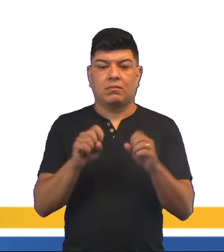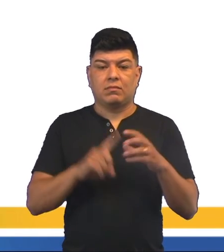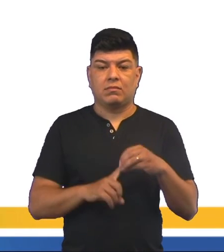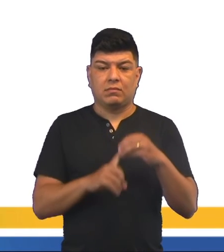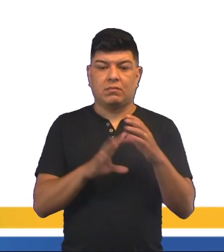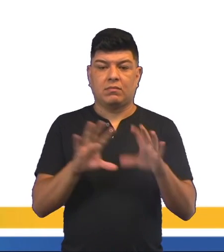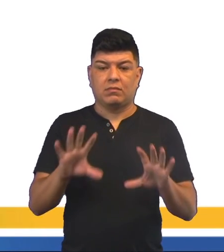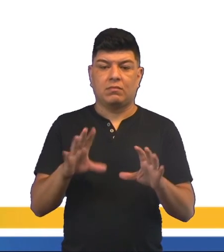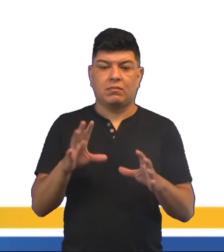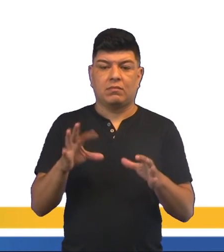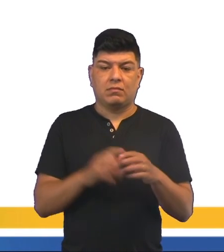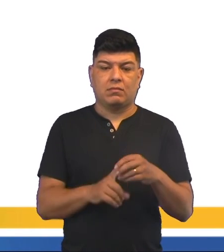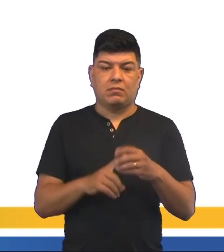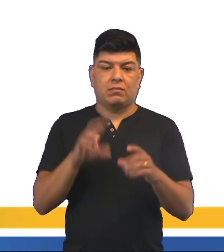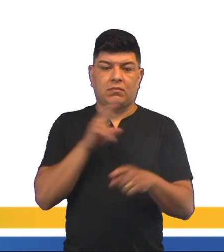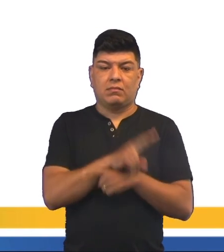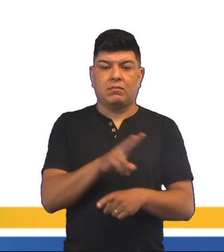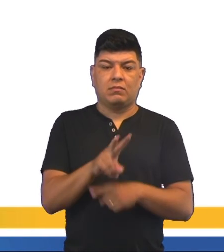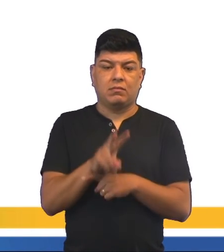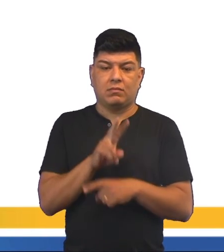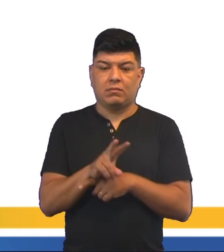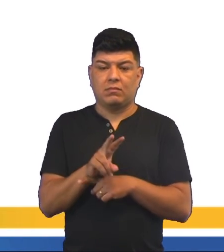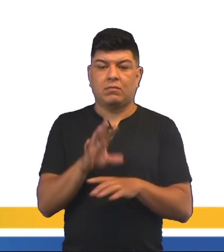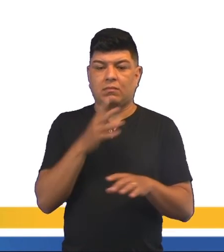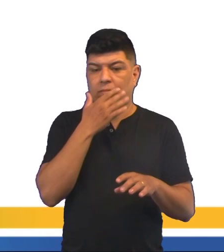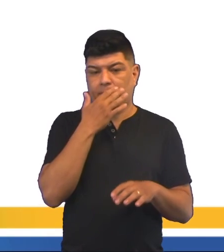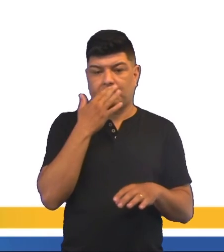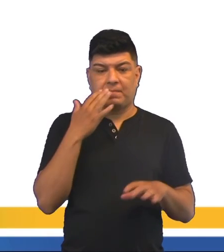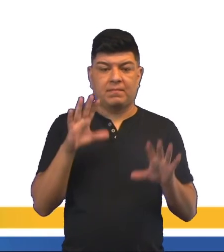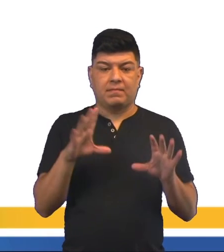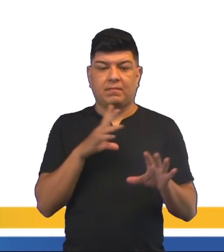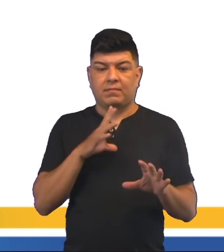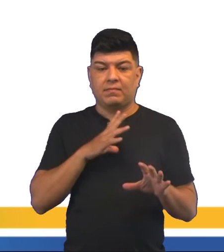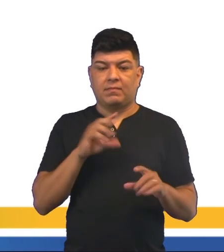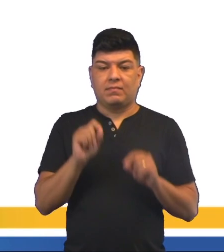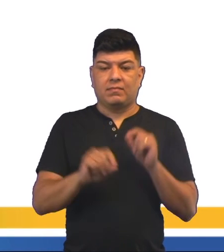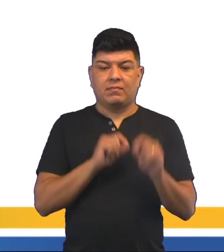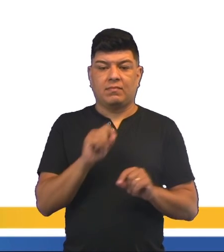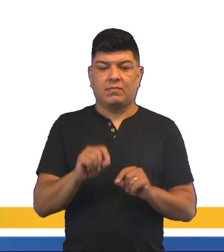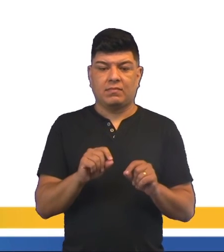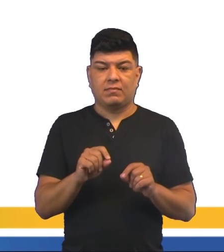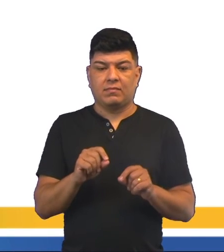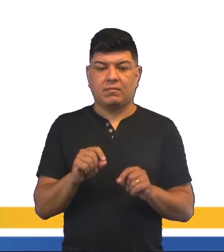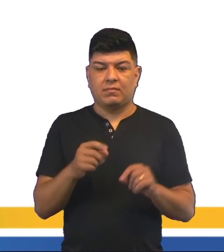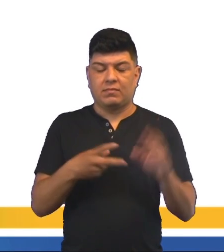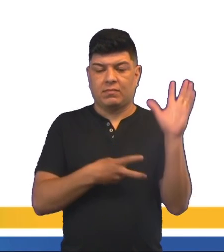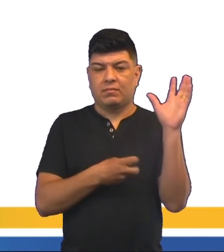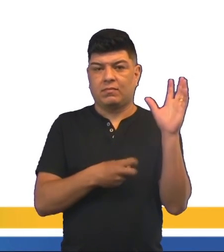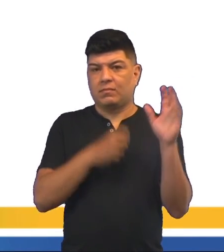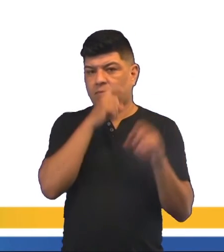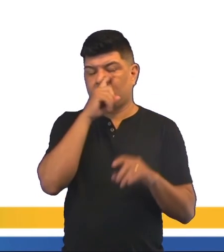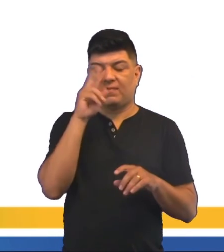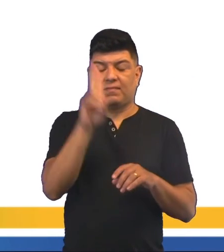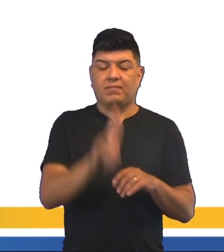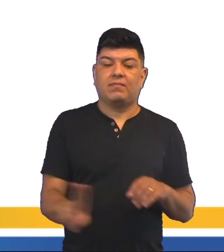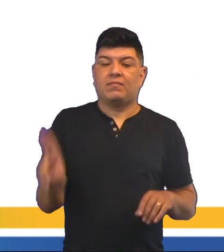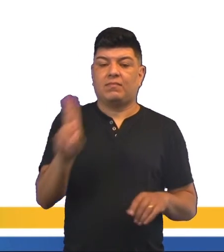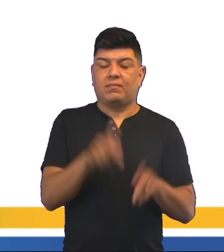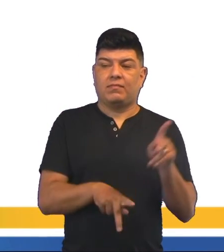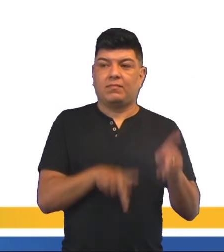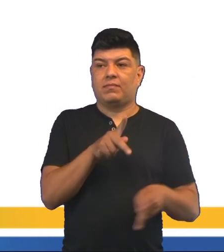o Sistema Nacional de Unidade de Conservação, né, que trata ali, né, uma reserva extrativista como uma área utilizada